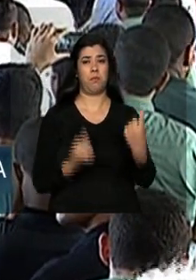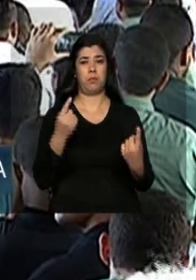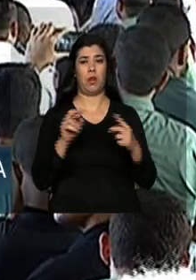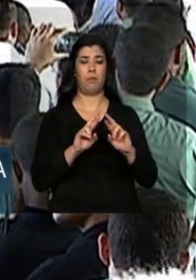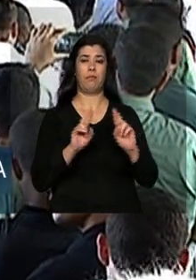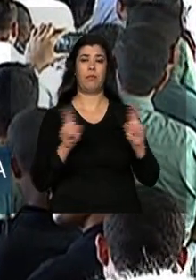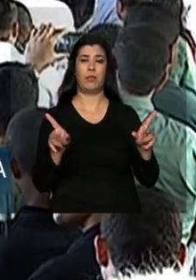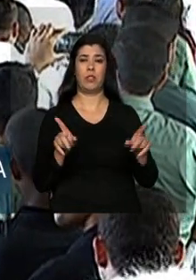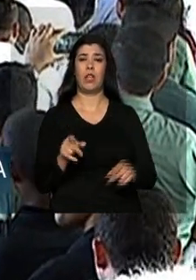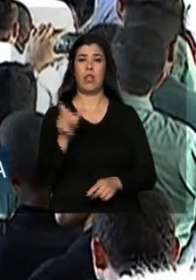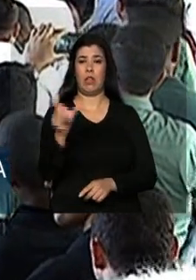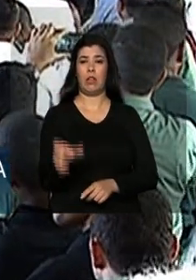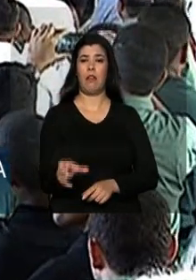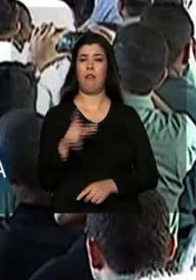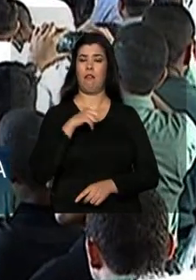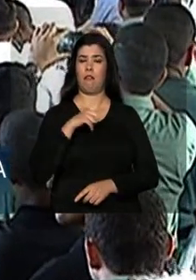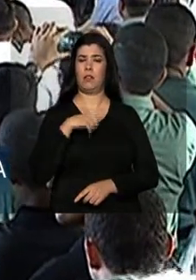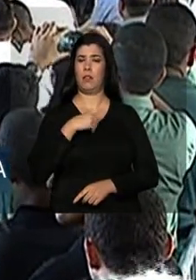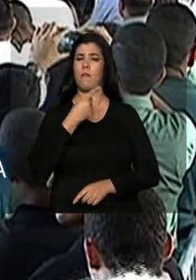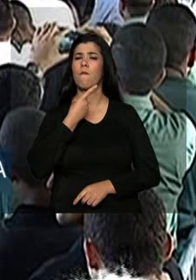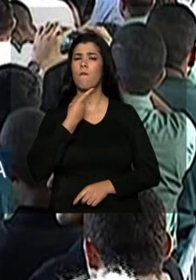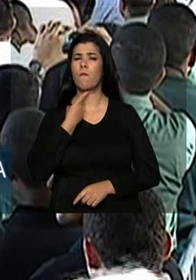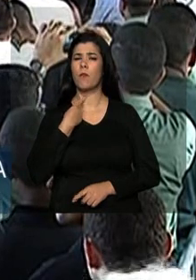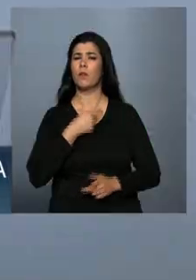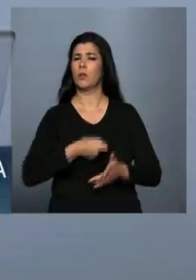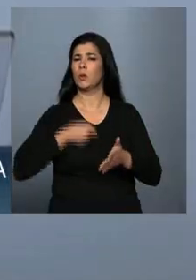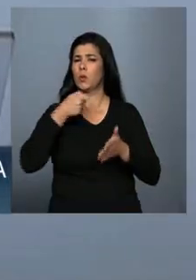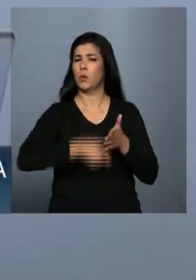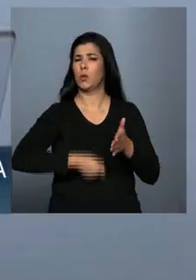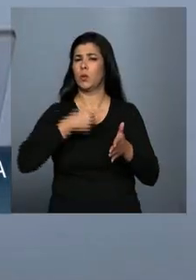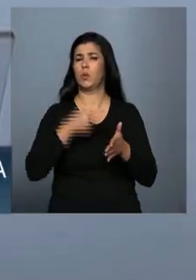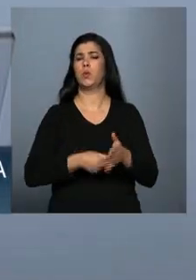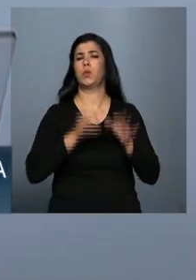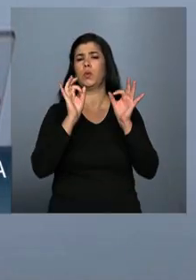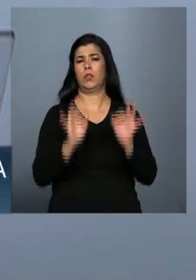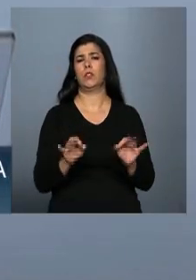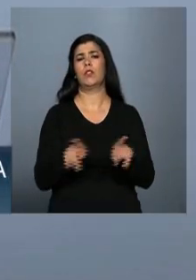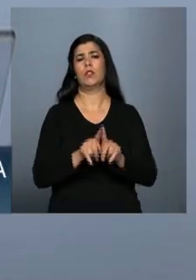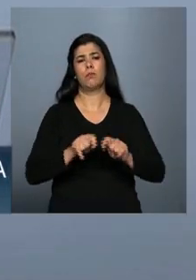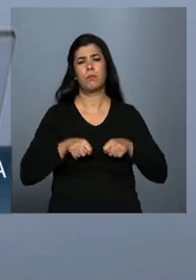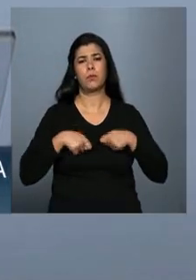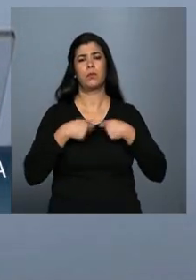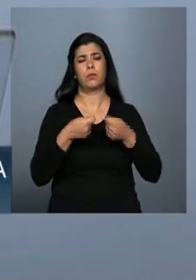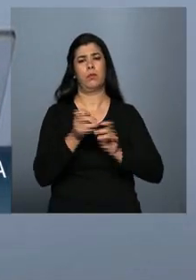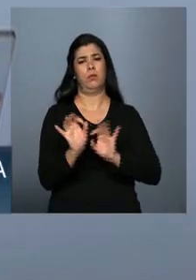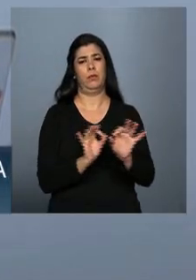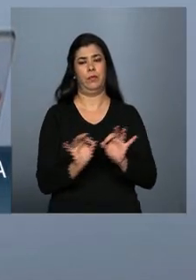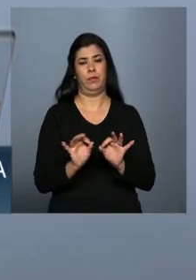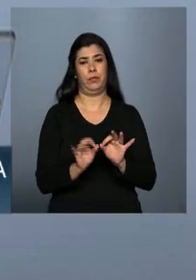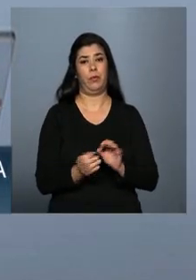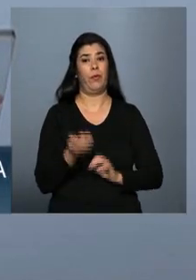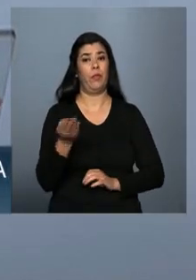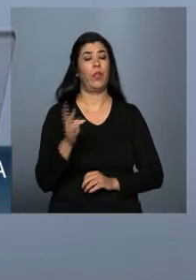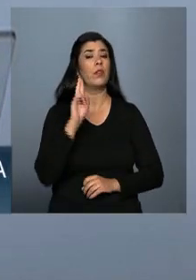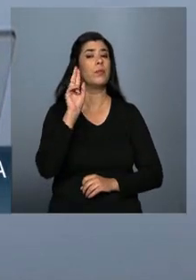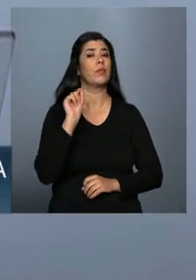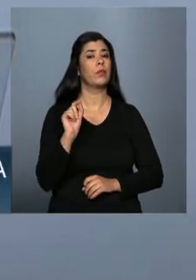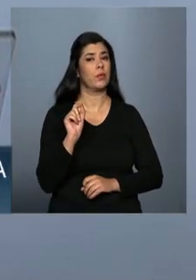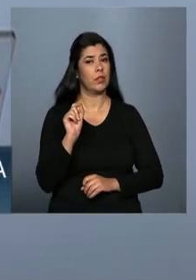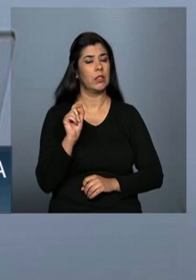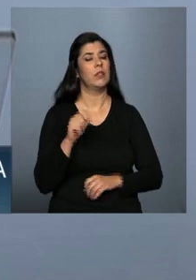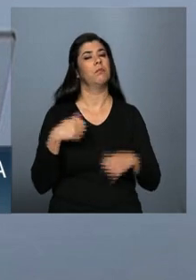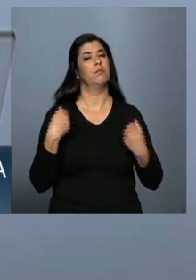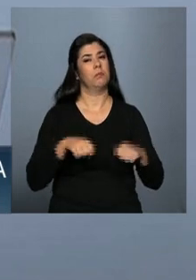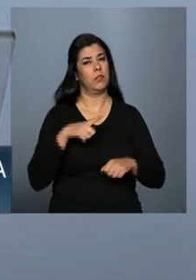é a vontade de acertar e o esforço que faz por isso. E isso significa